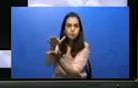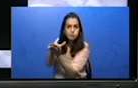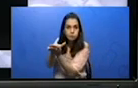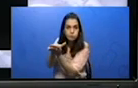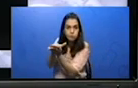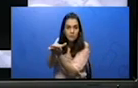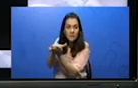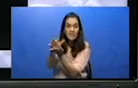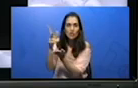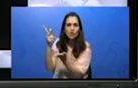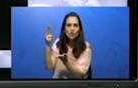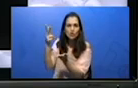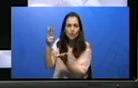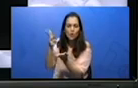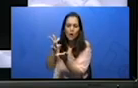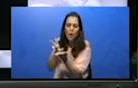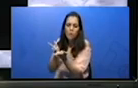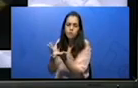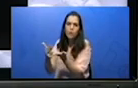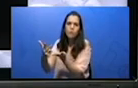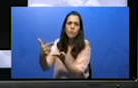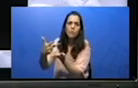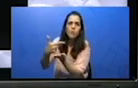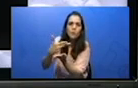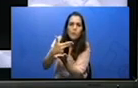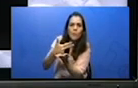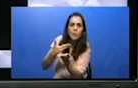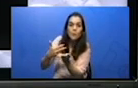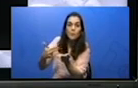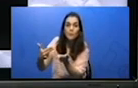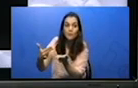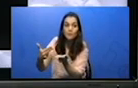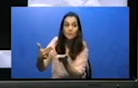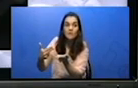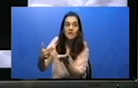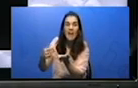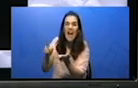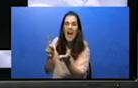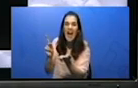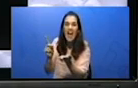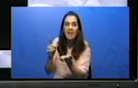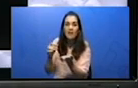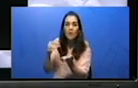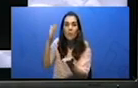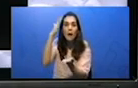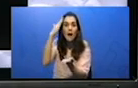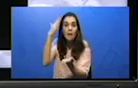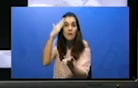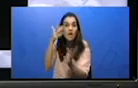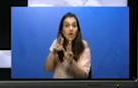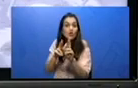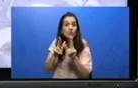com a tesoura ao redor do seu corpo. Cada porção onde foi feito o corte desenvolveu uma nova cabeça.